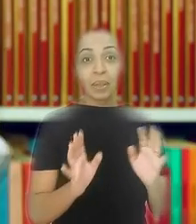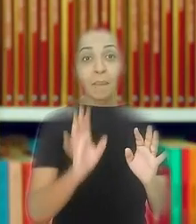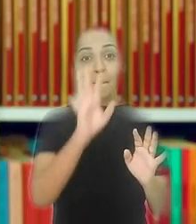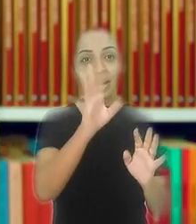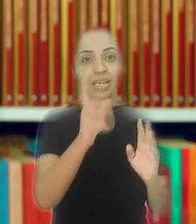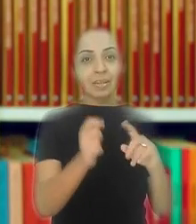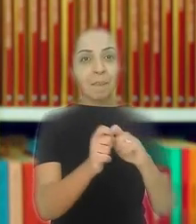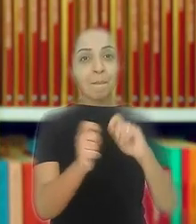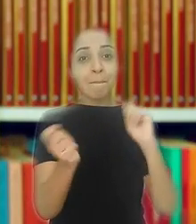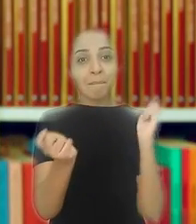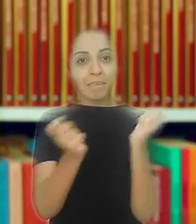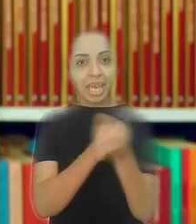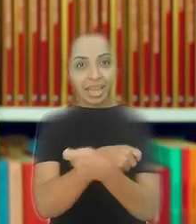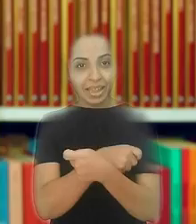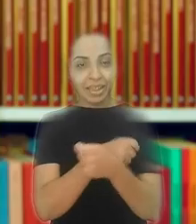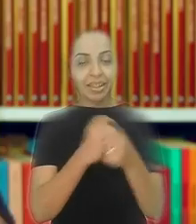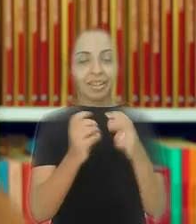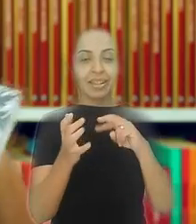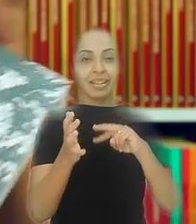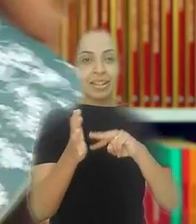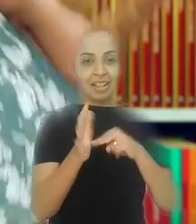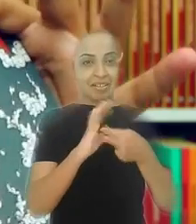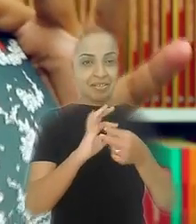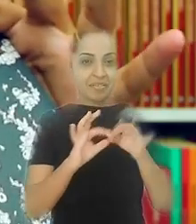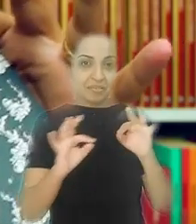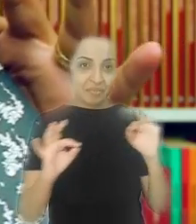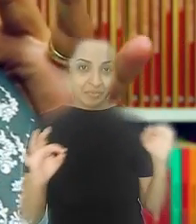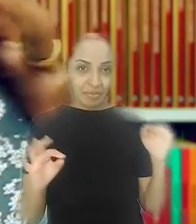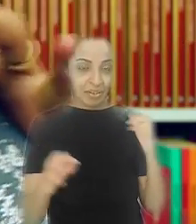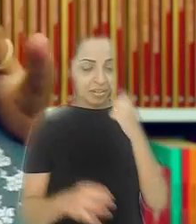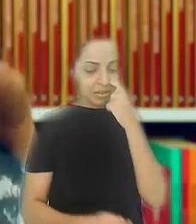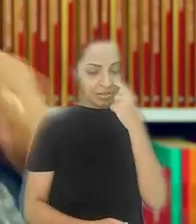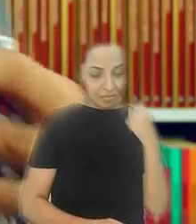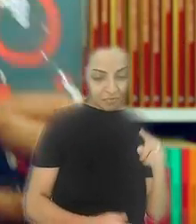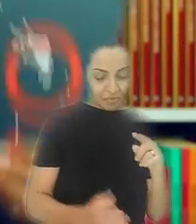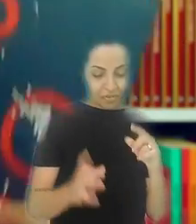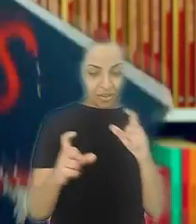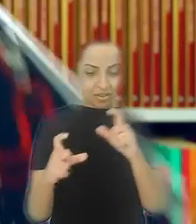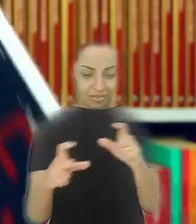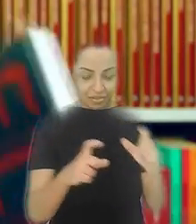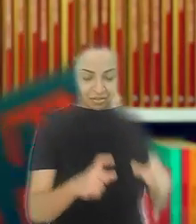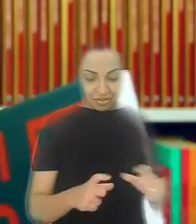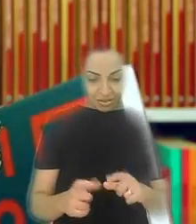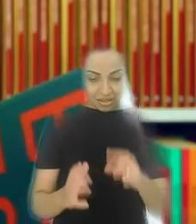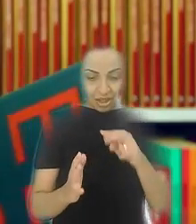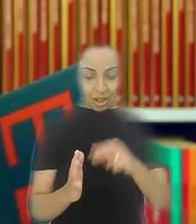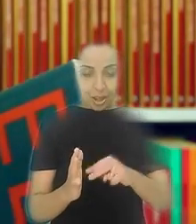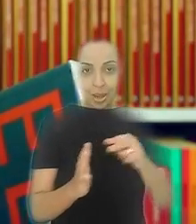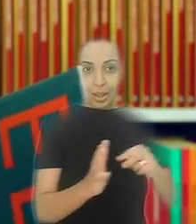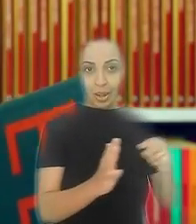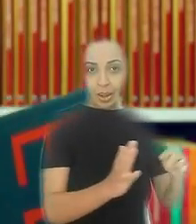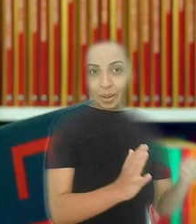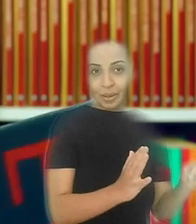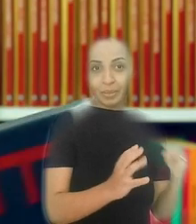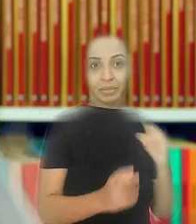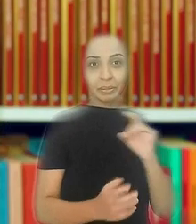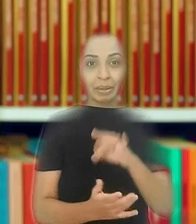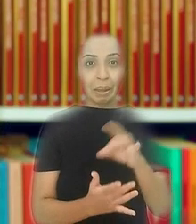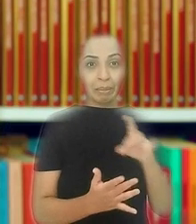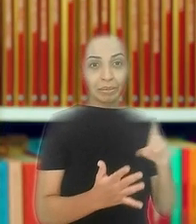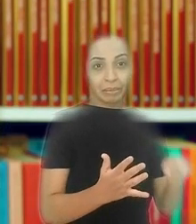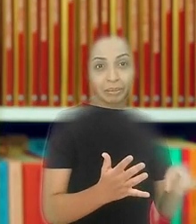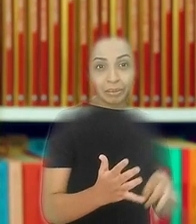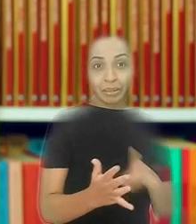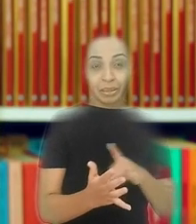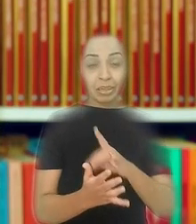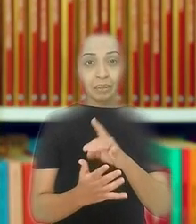as me sabe ele a gente vai descobrindo os quadros a medida que a gente vai somente vai lendo mesmo assim